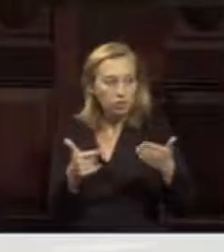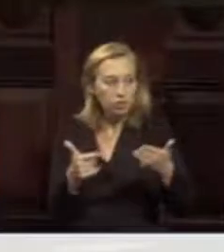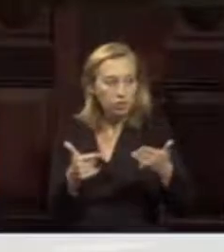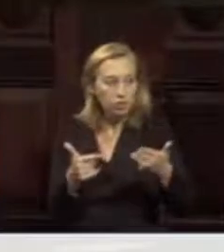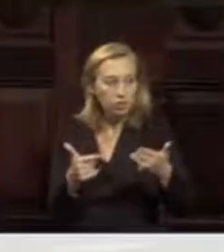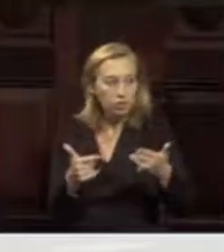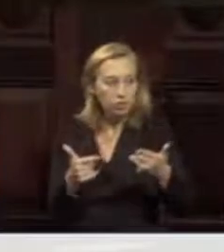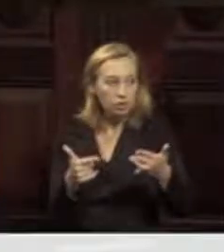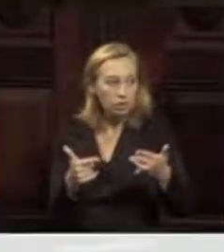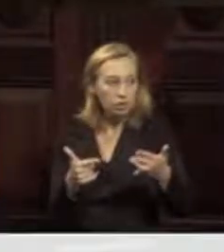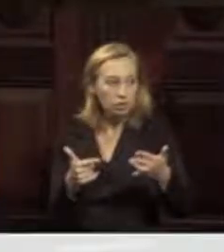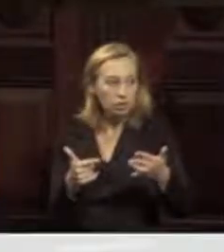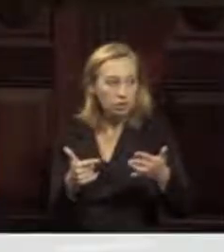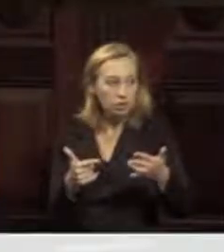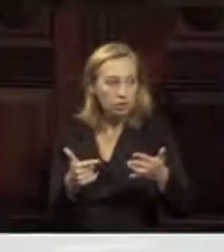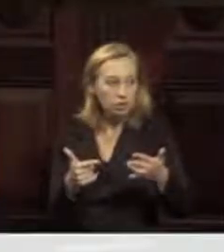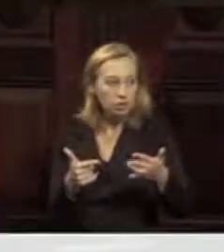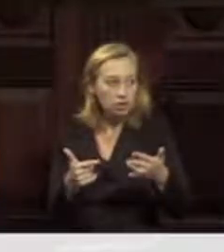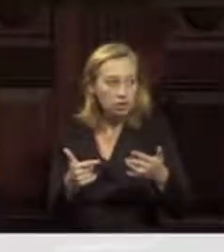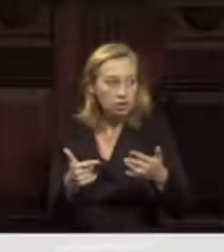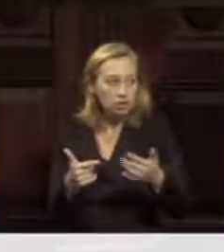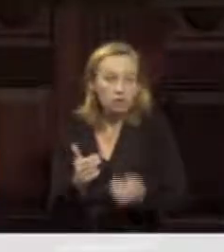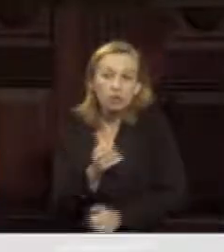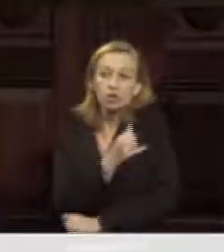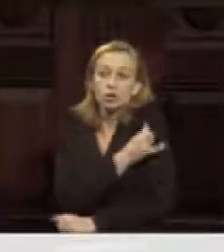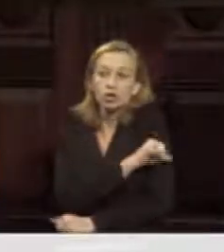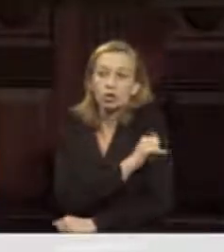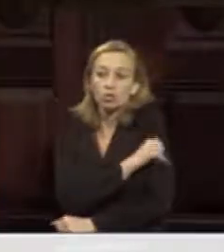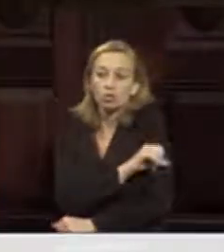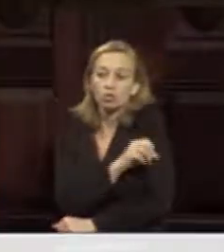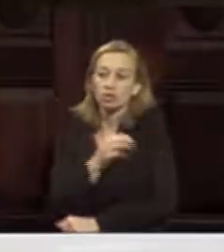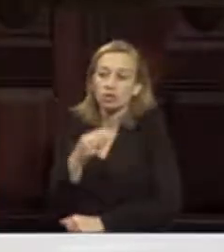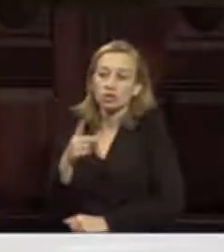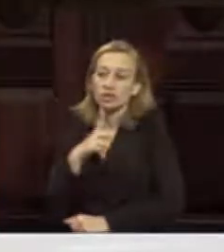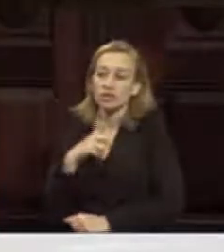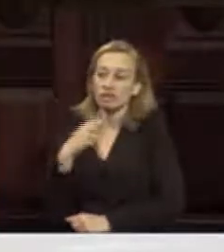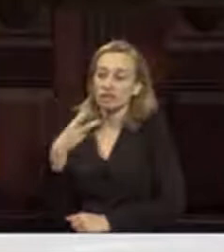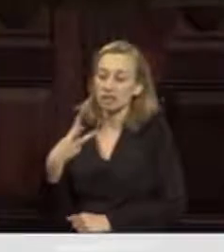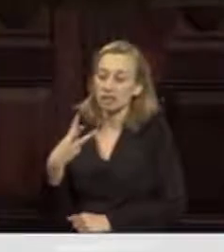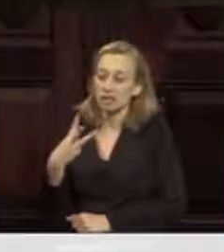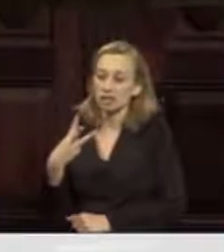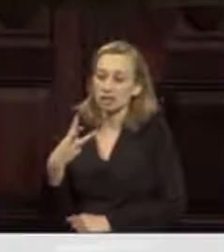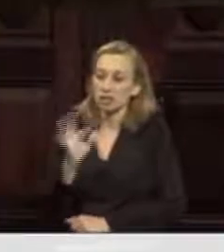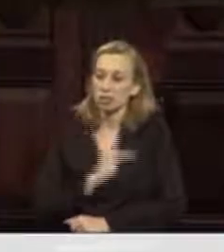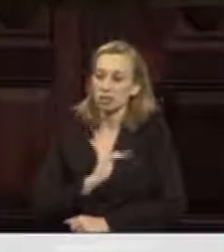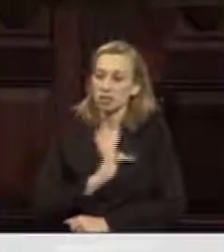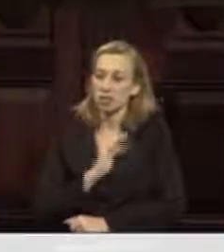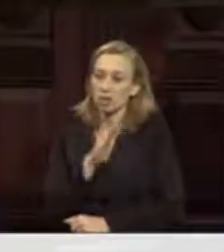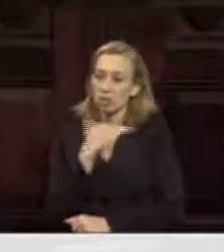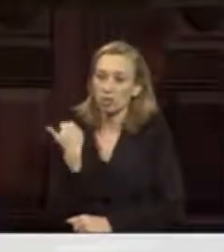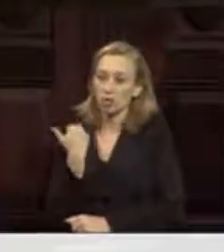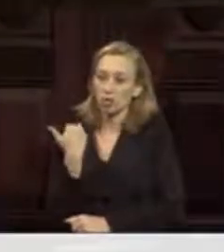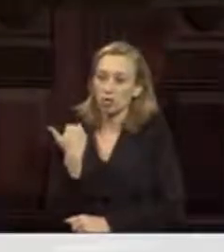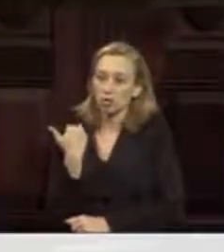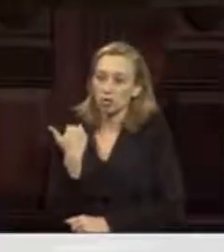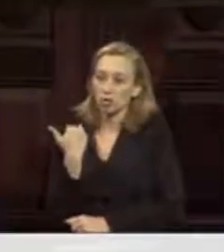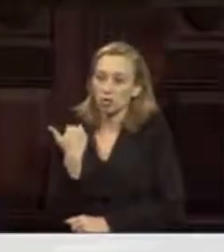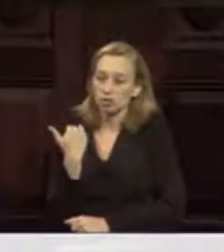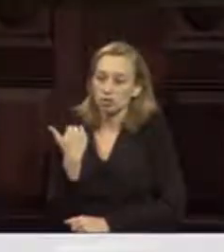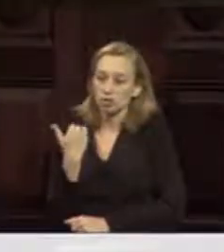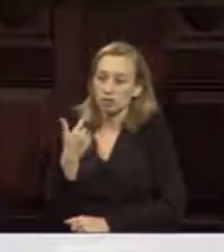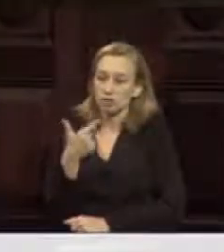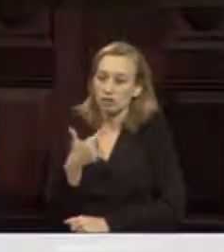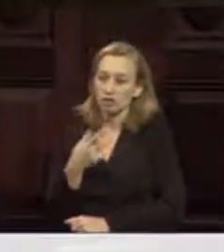Janeiro teve 3 policiais militares mortos em apenas 24